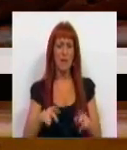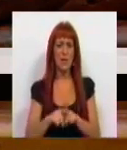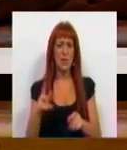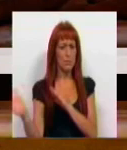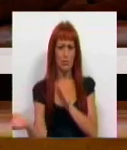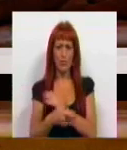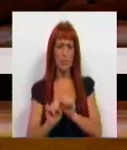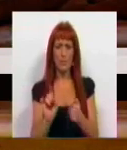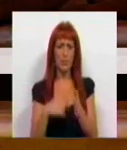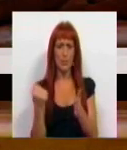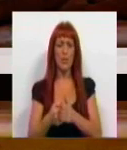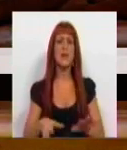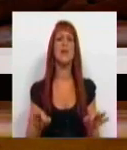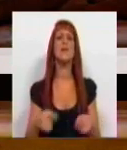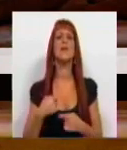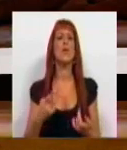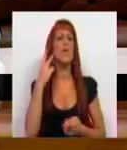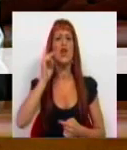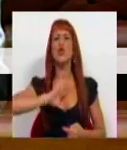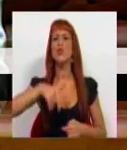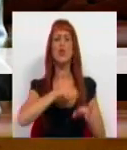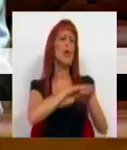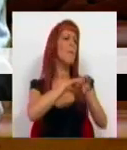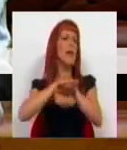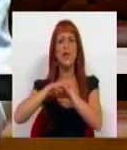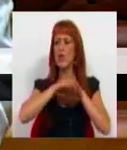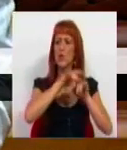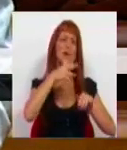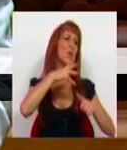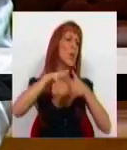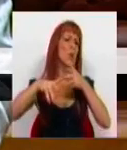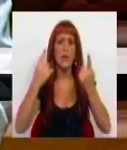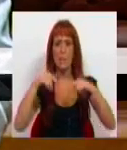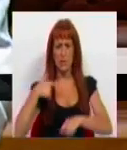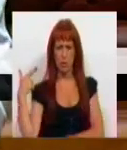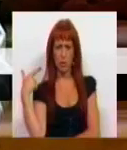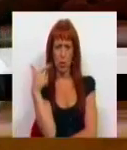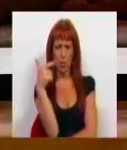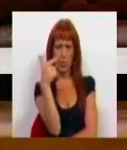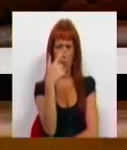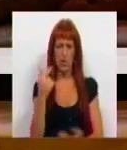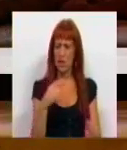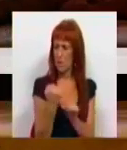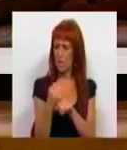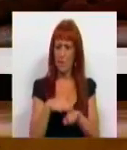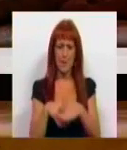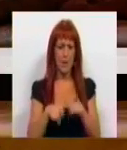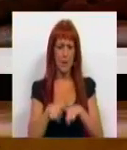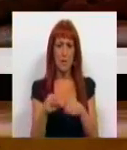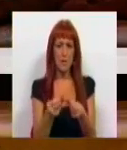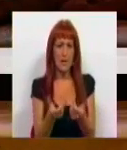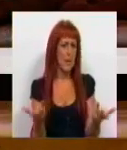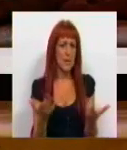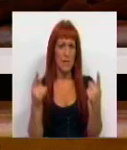mal pela raiz. E como não vivemos num mundo de peixinhos coloridos, mas sim de tubarões, a inação política nesta